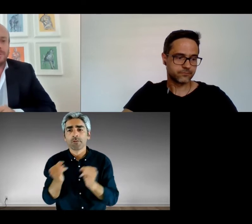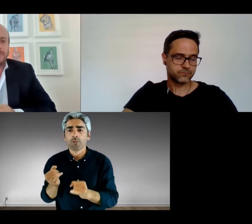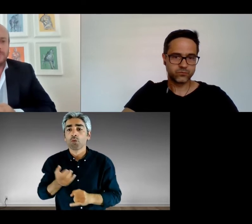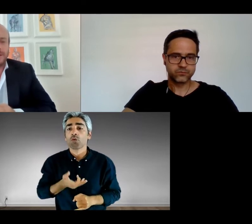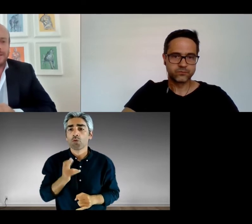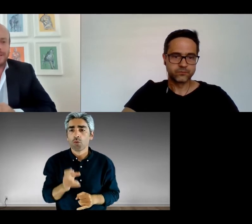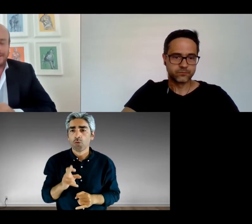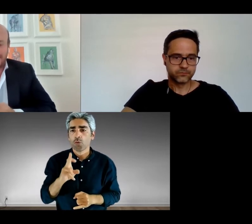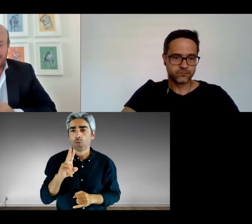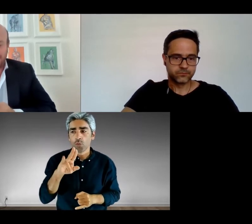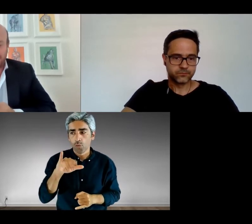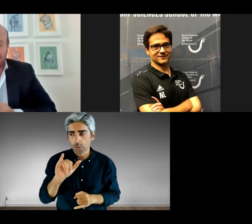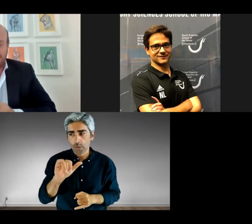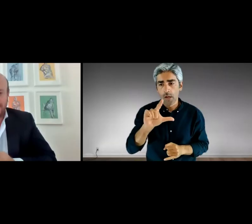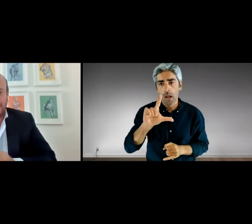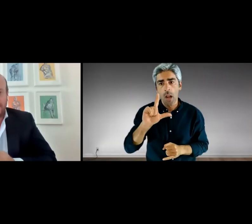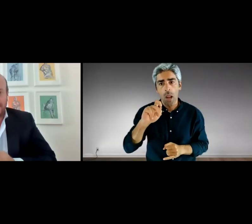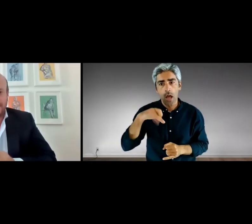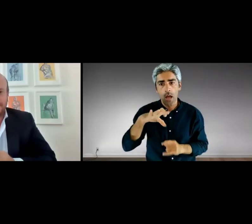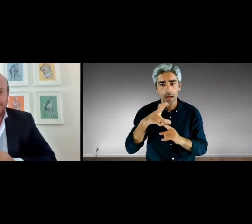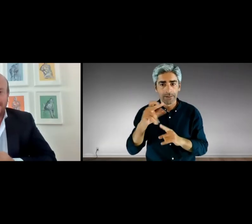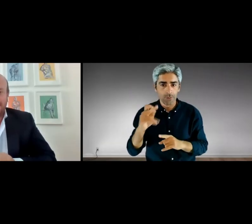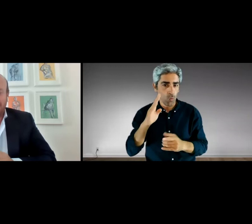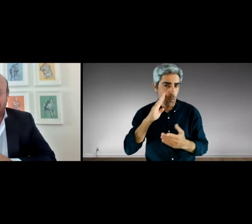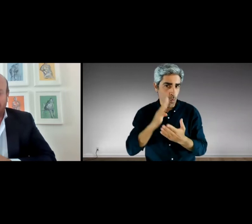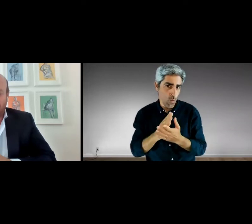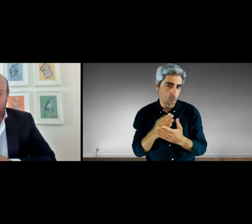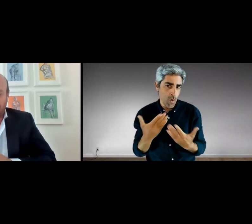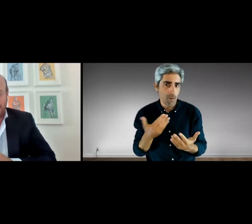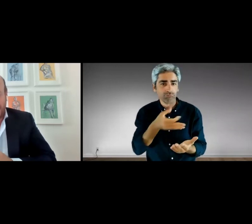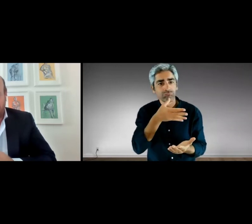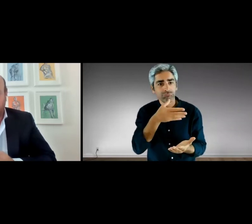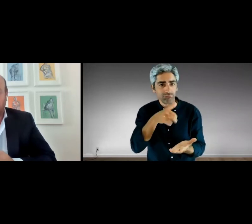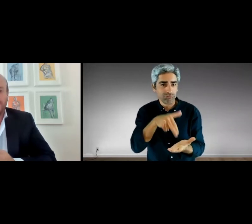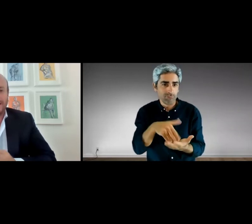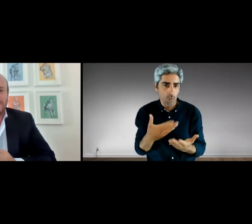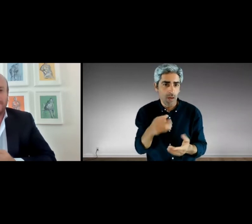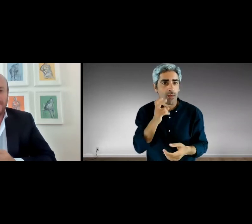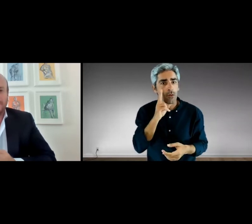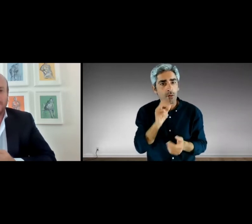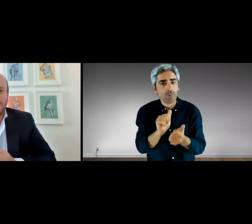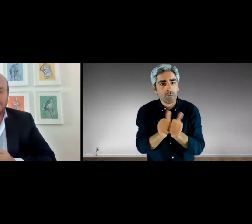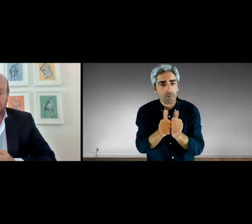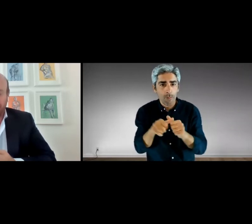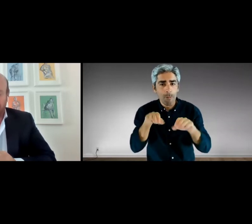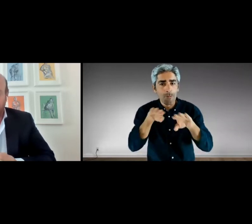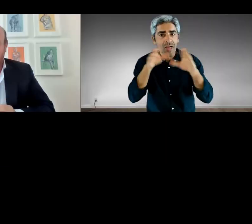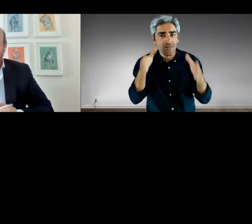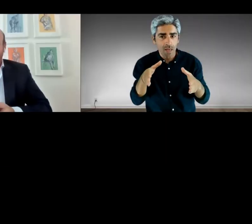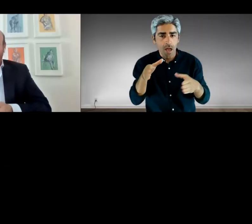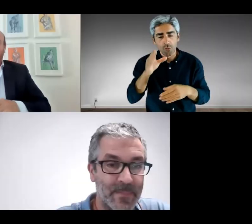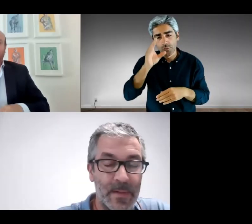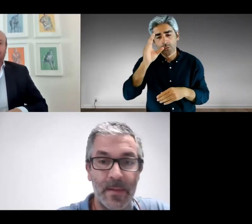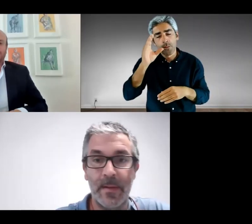o último a entrar nesta apresentação, e que é diretor das modalidades de pavilhão do Sport Lisboa e